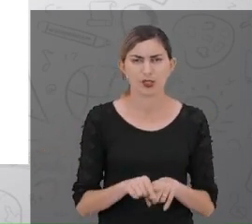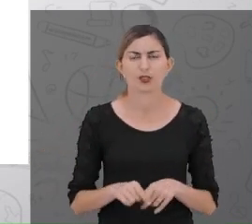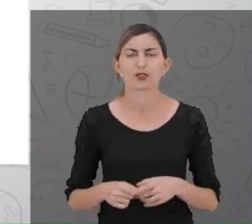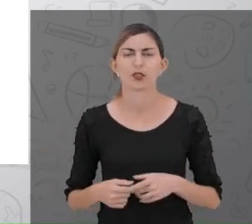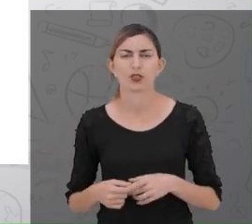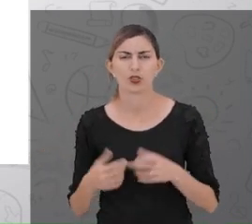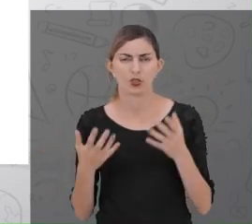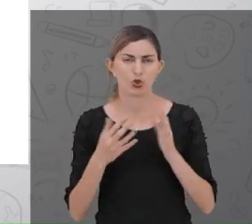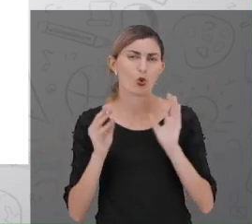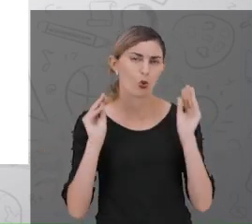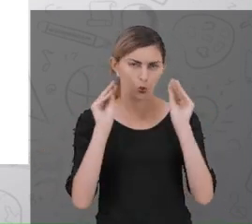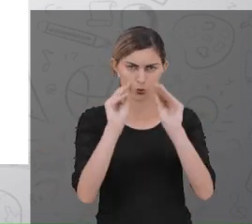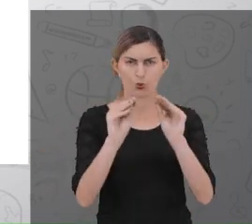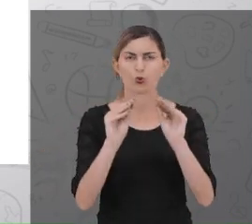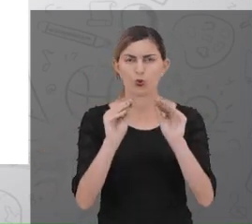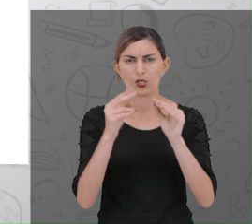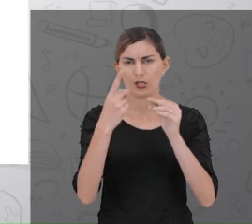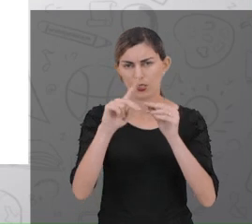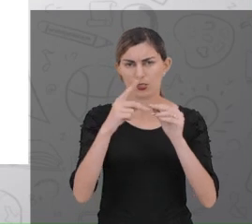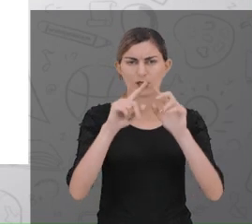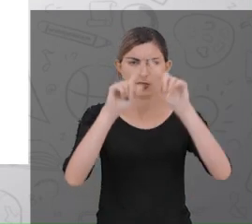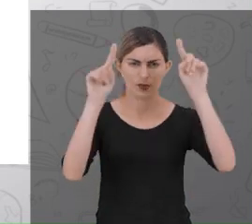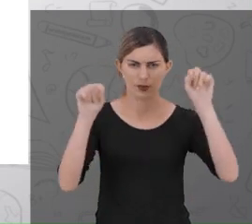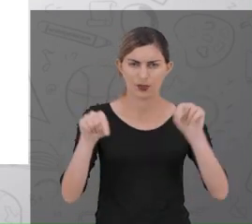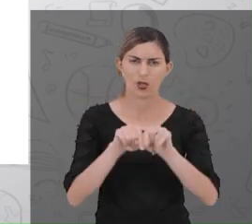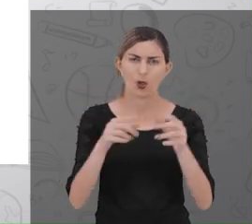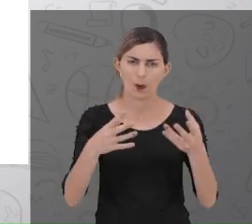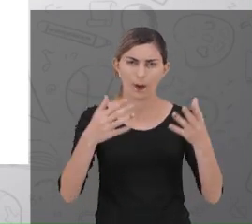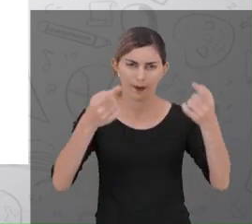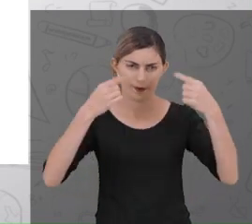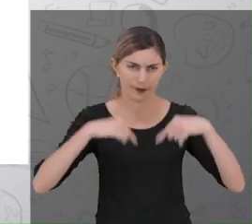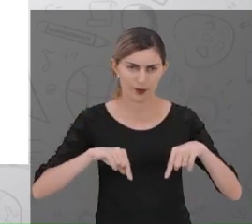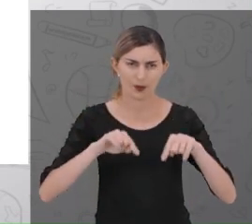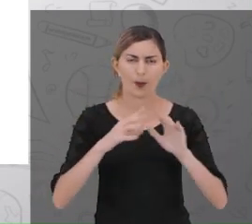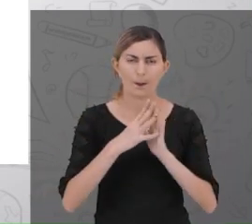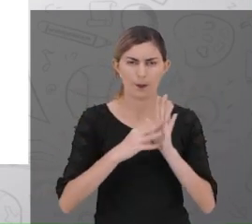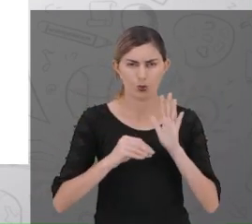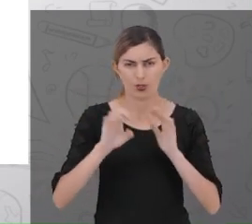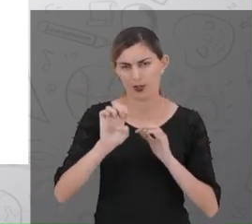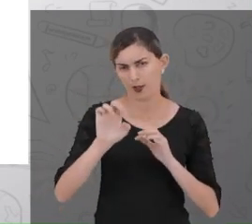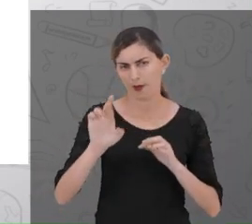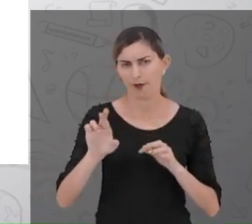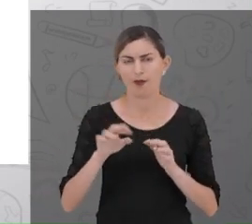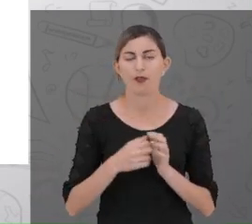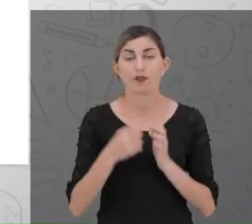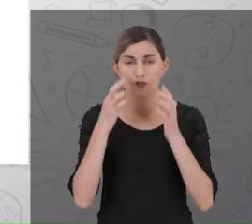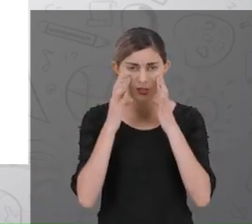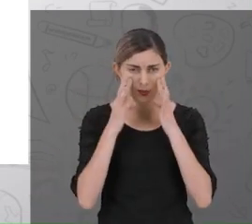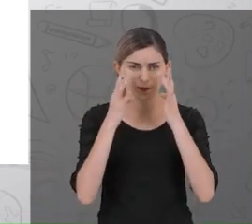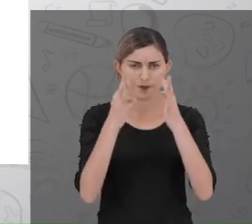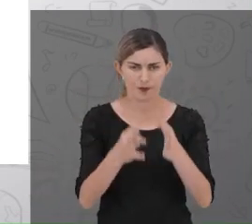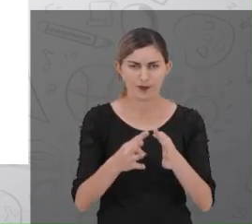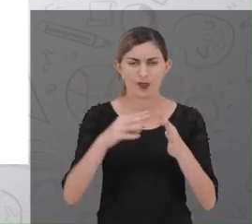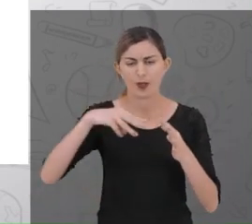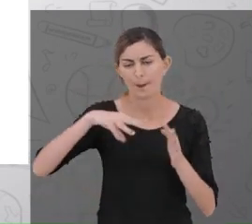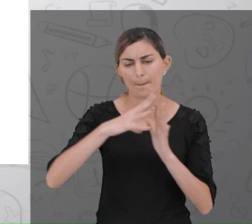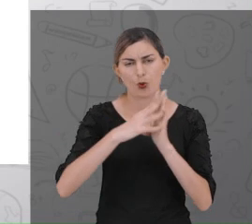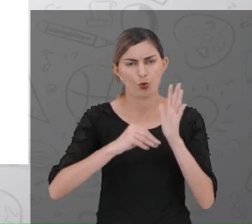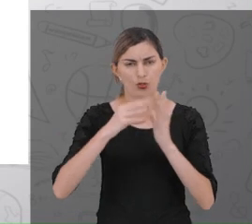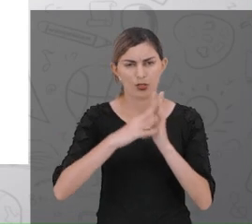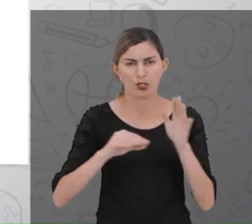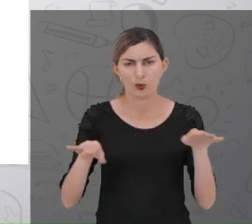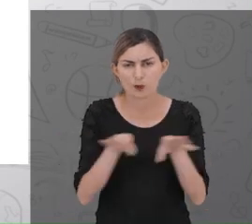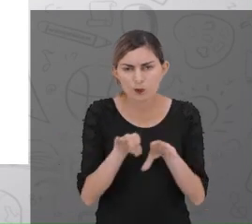também. Eu coloquei essa construção embaixo do modelo ER para você observar que